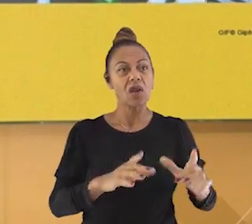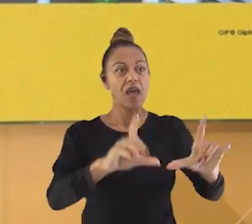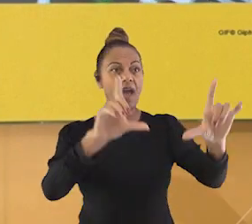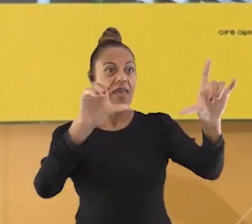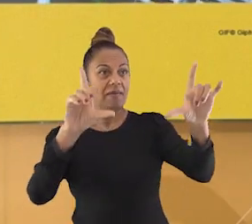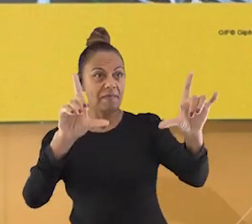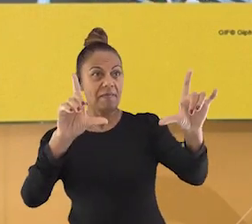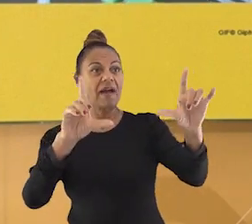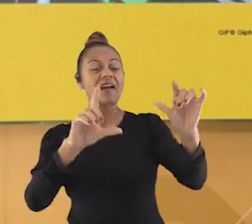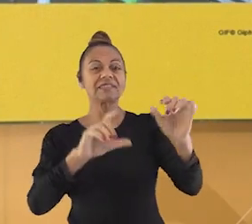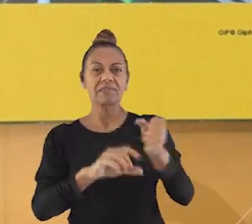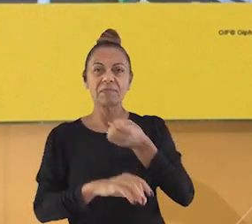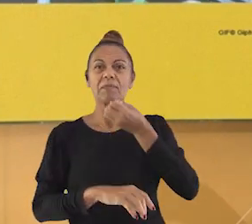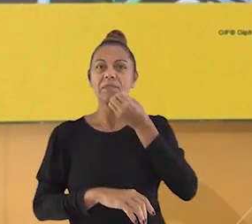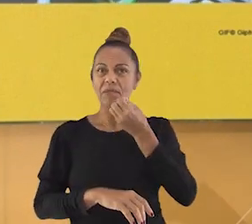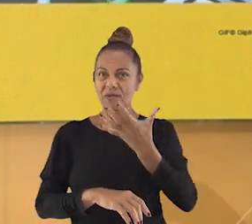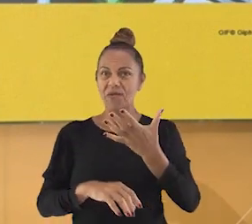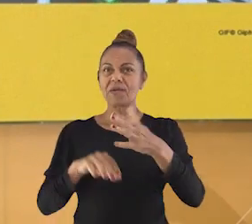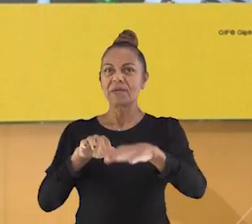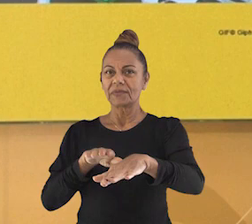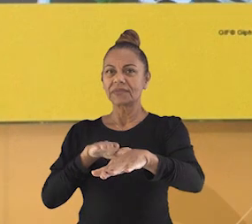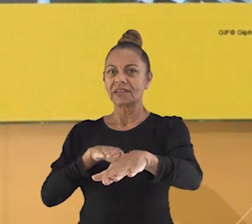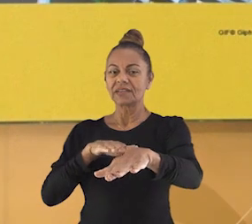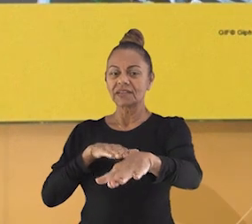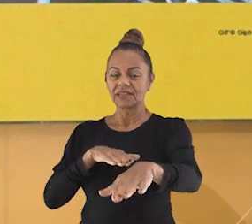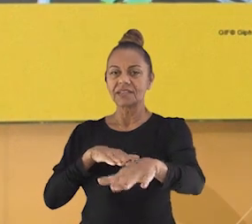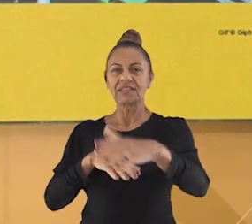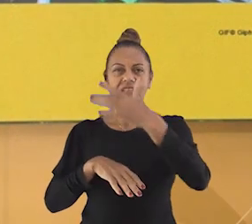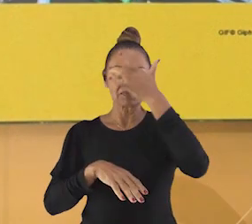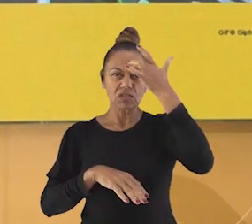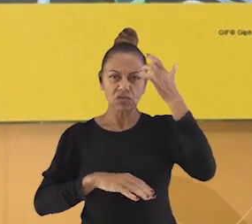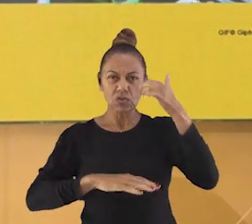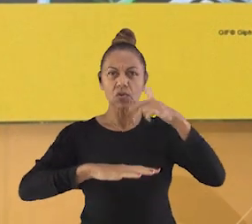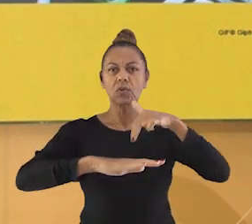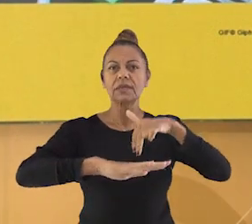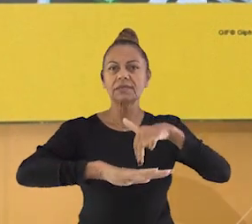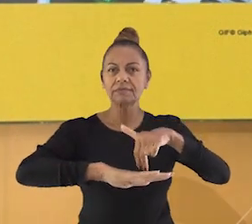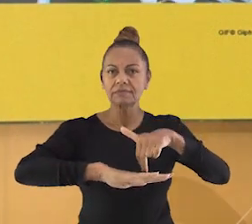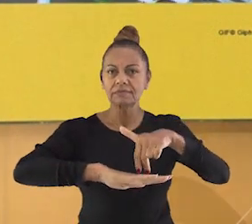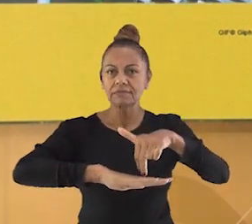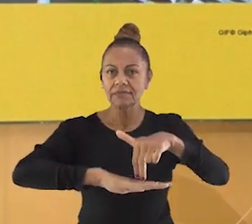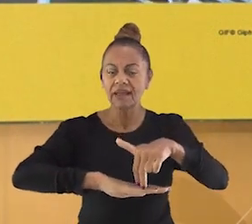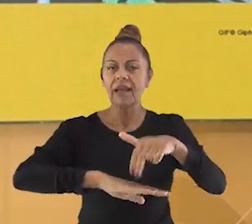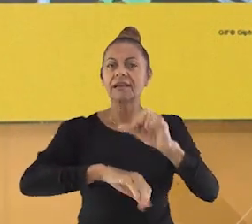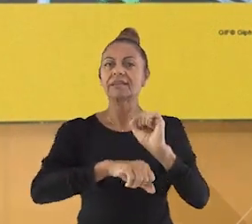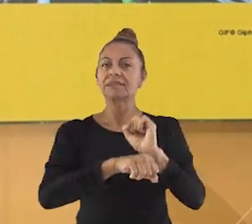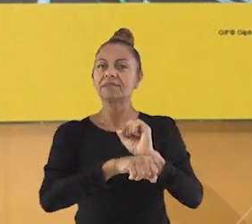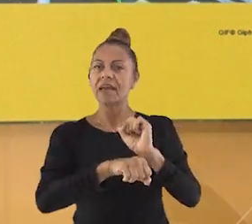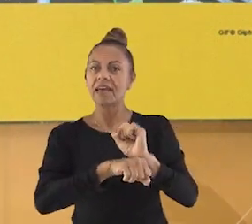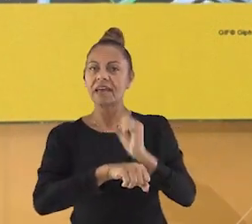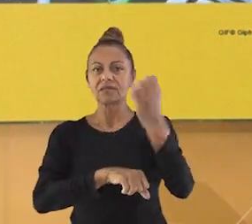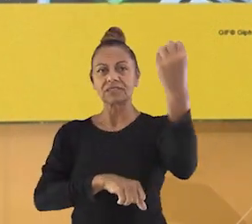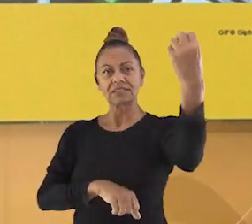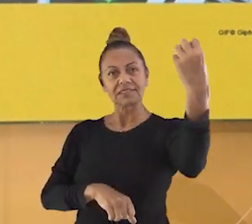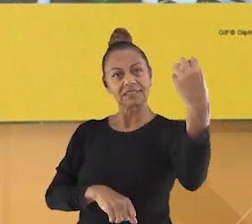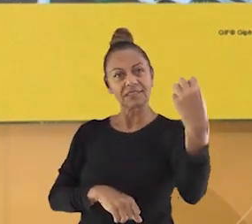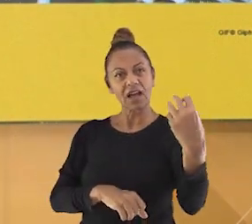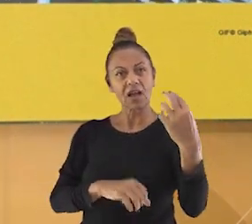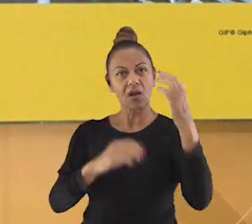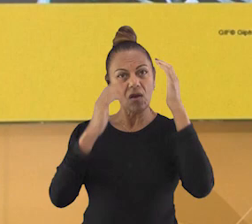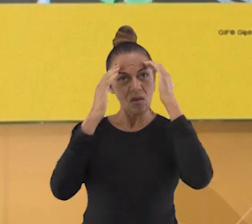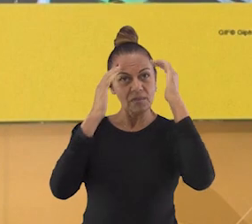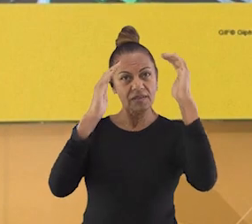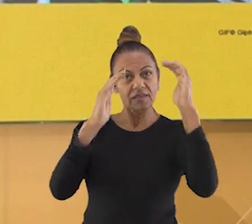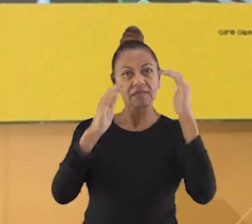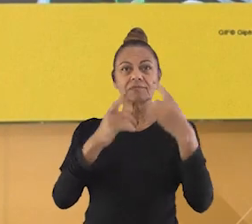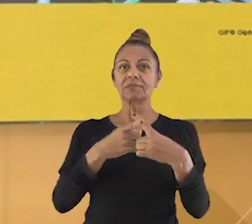está. Já nesse aqui, o trânsito está funcionando bem. As pessoas usam a faixa para atravessar a rua